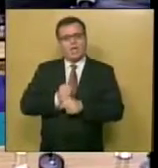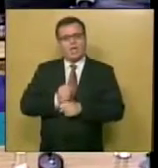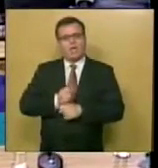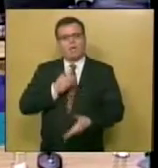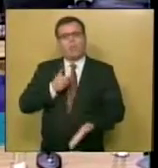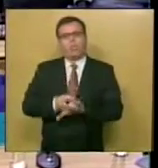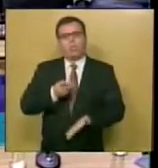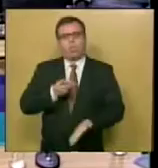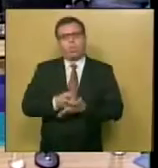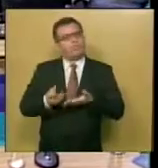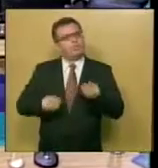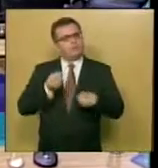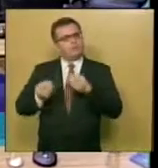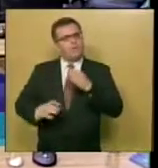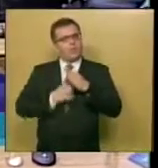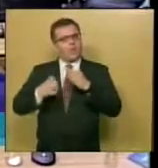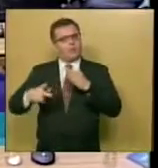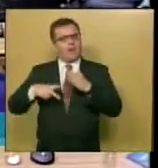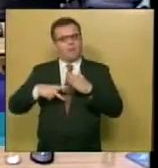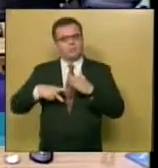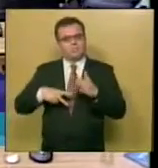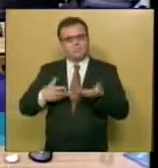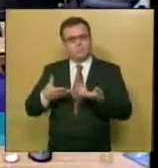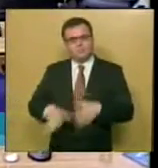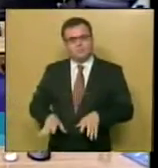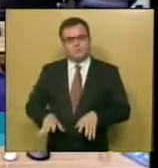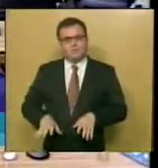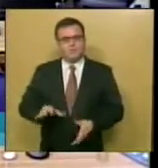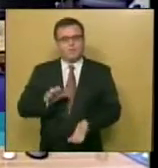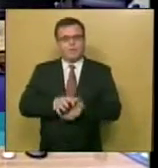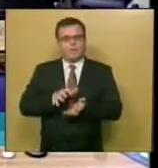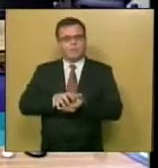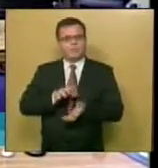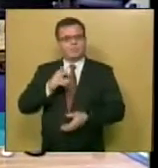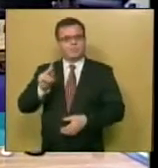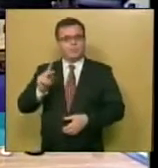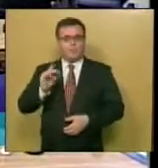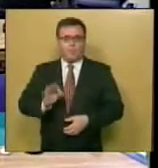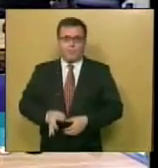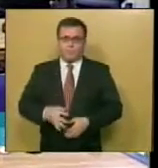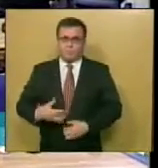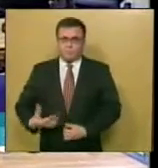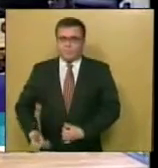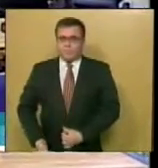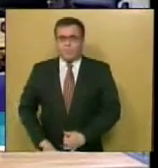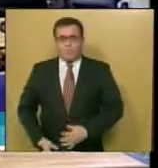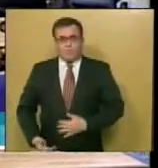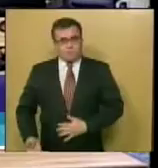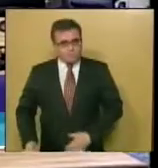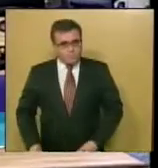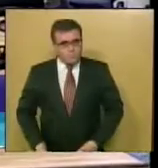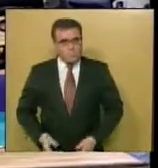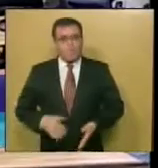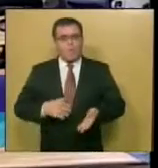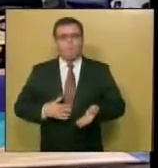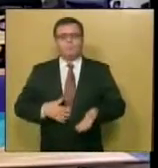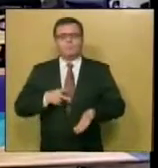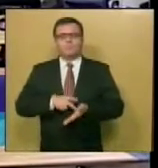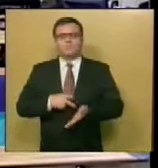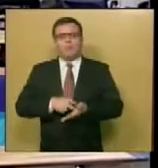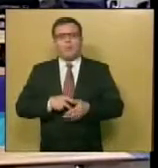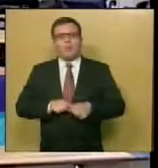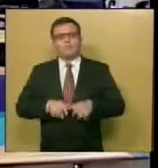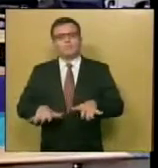feita por uma empresa particular pernambucana, KN, Companhia de Abastecimento do